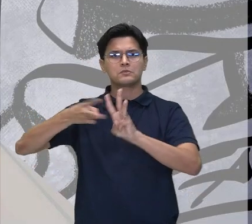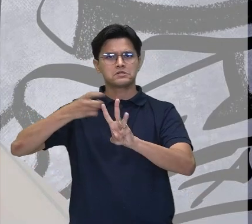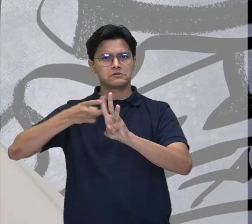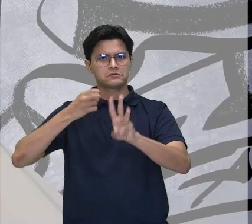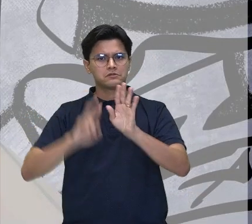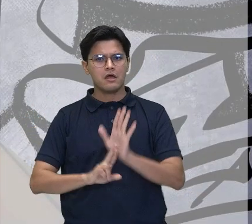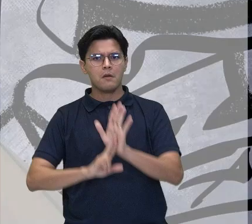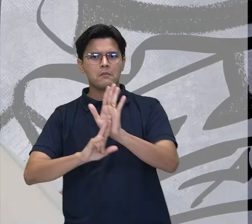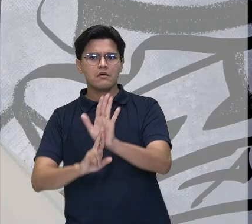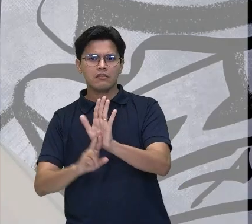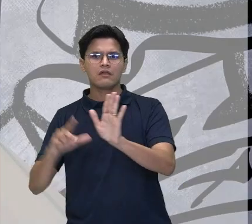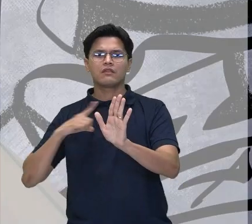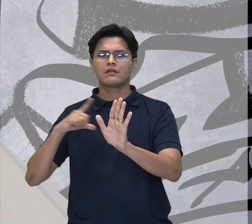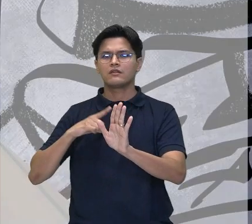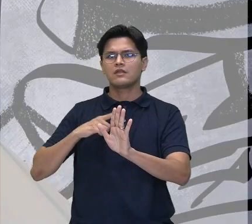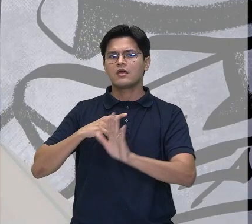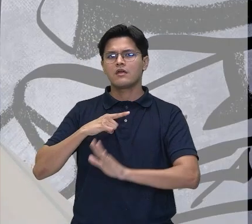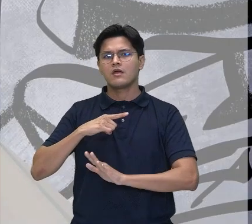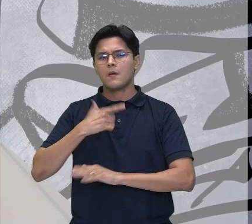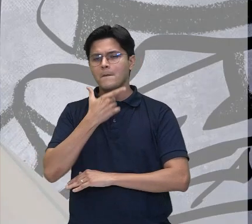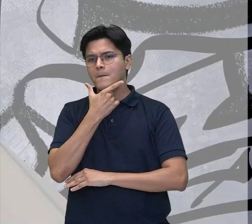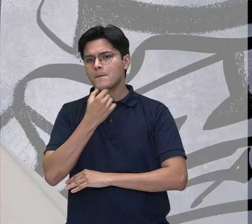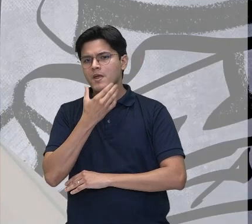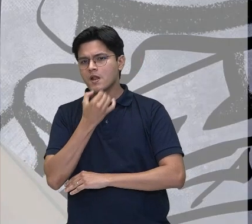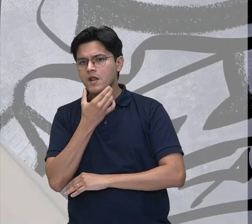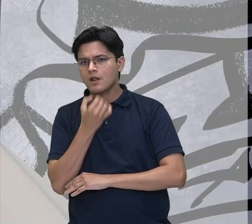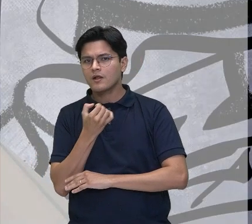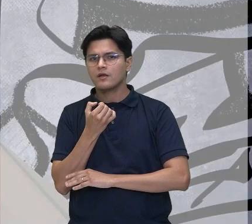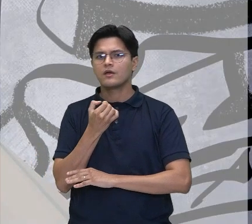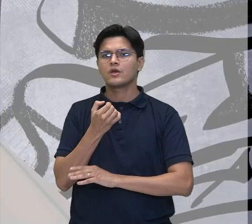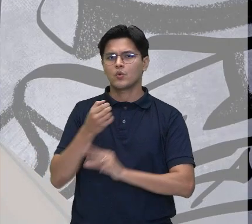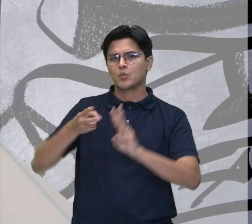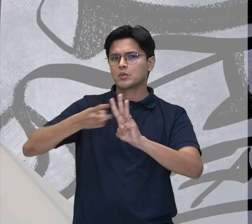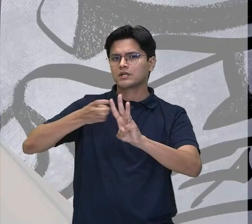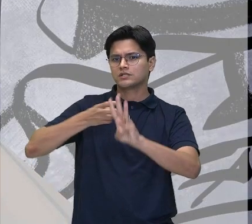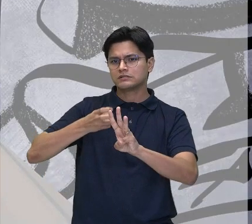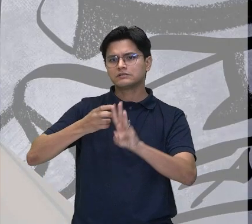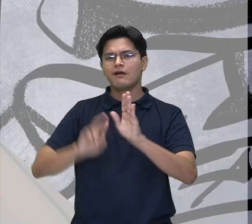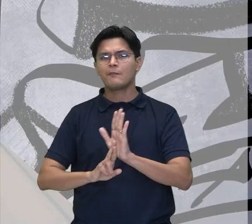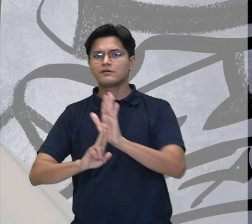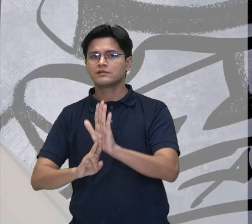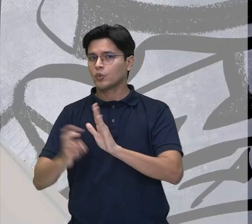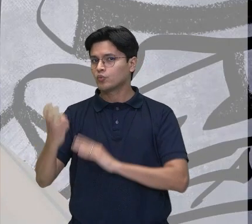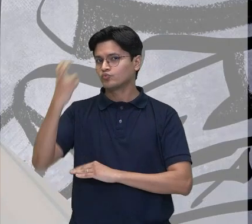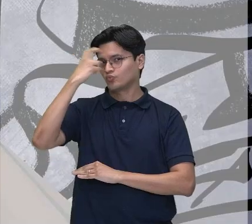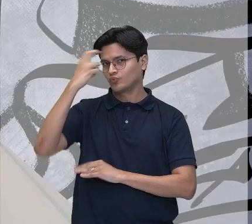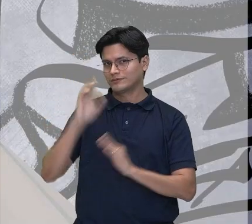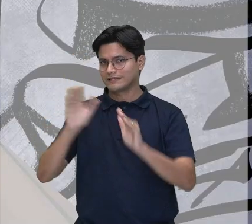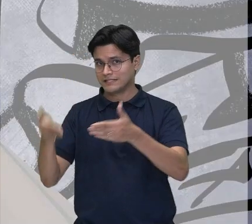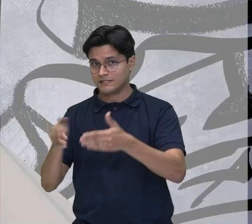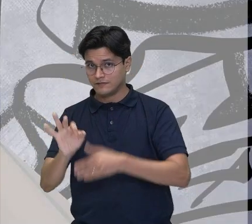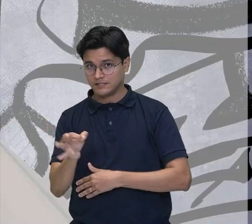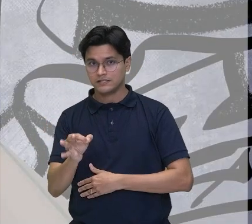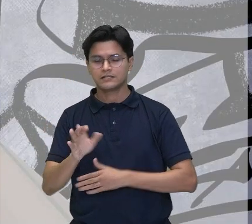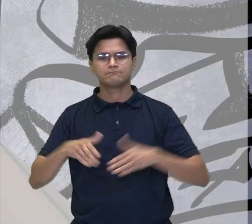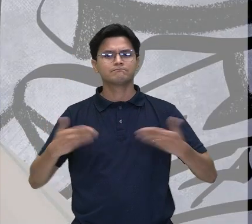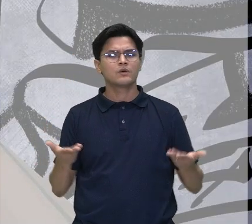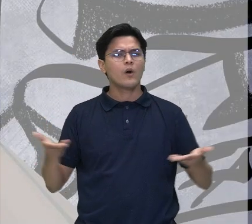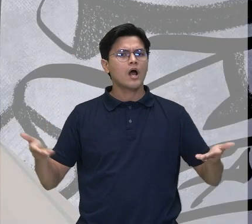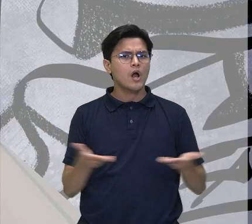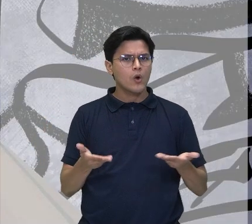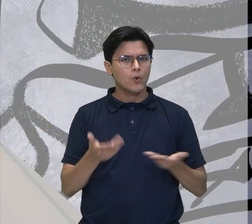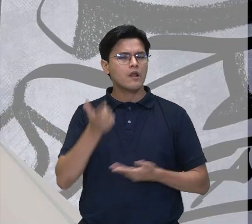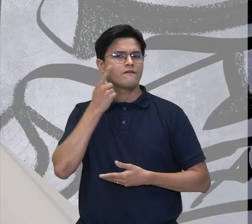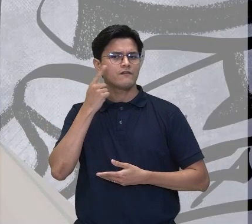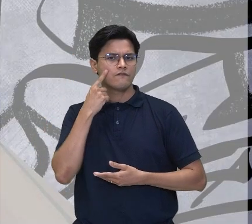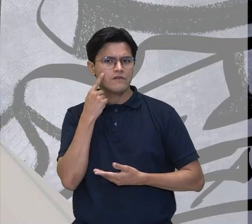E veja que nós temos um indígena representando uma cultura, inclusive, certo? Então vamos lá saber diferenciar, saber